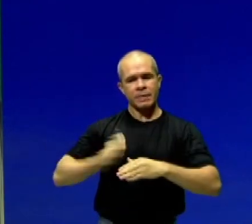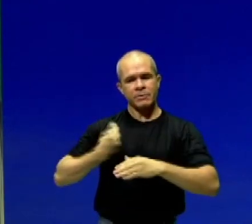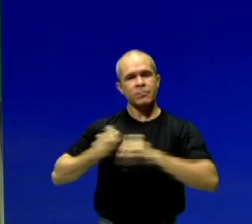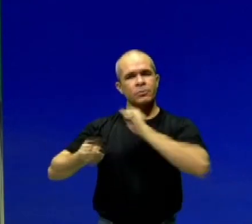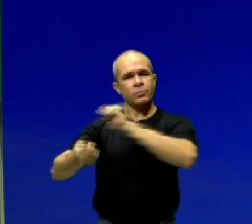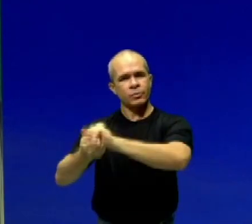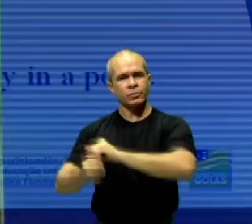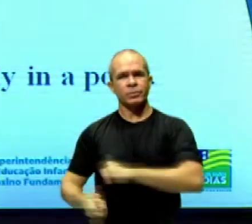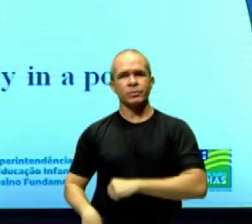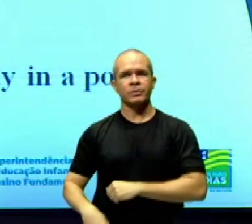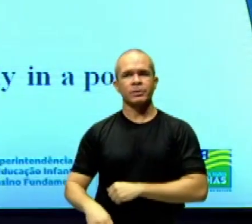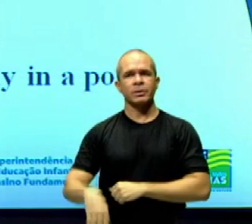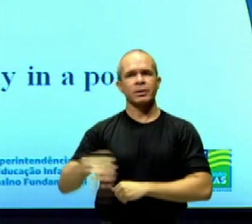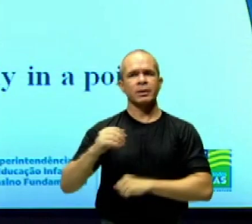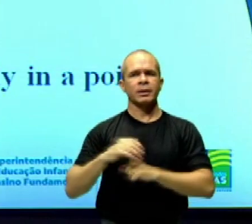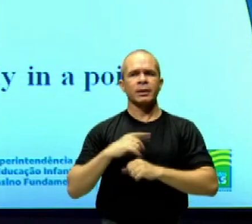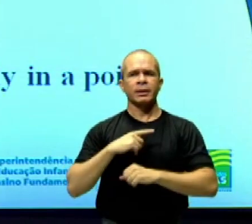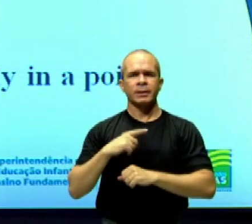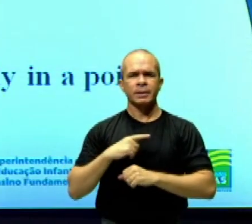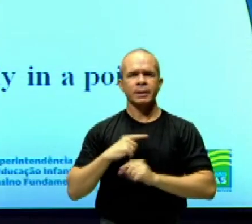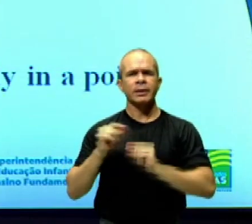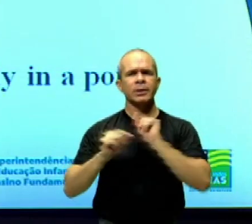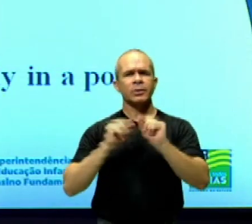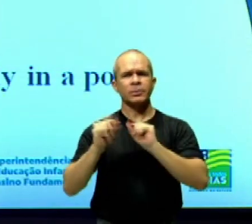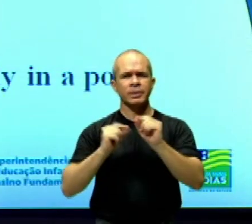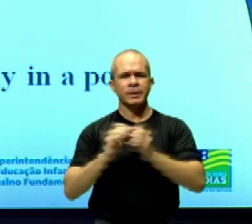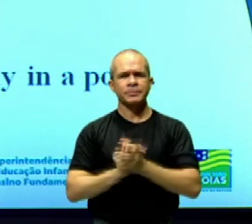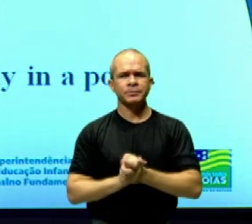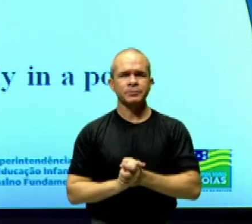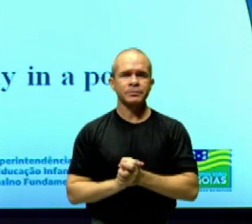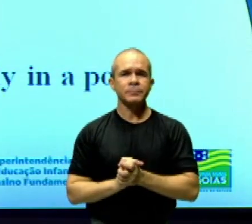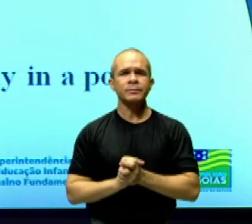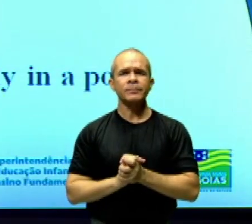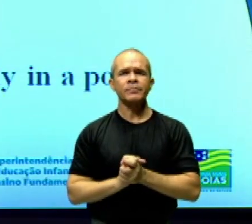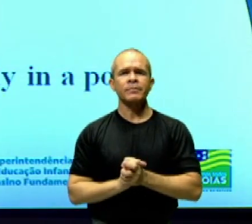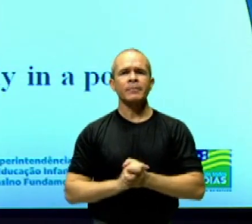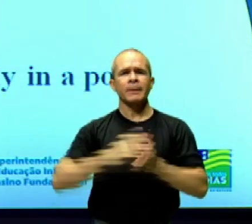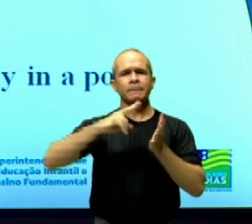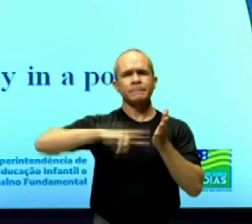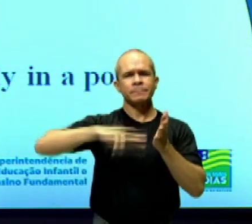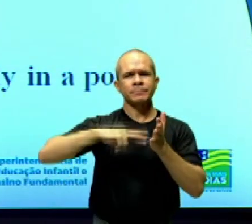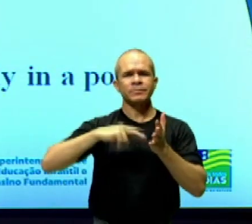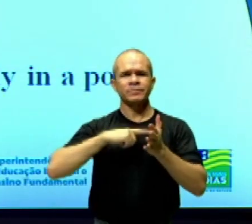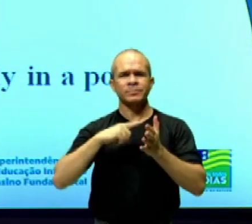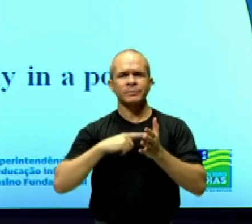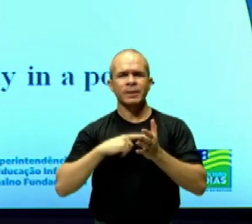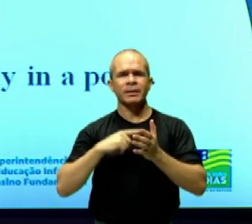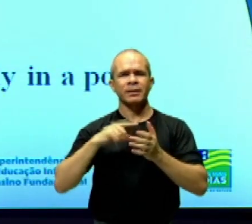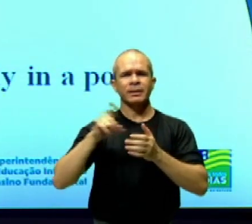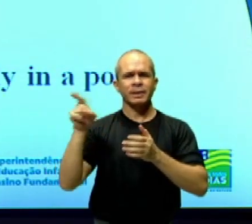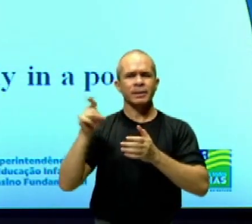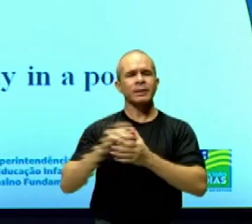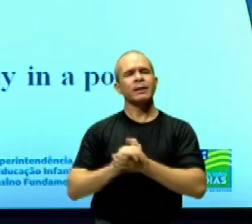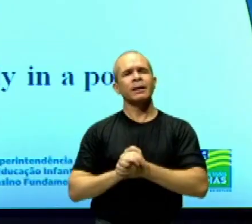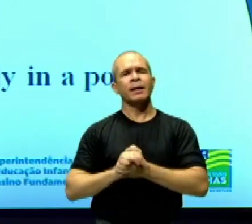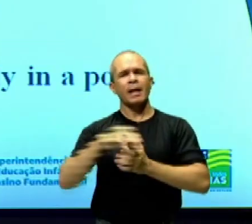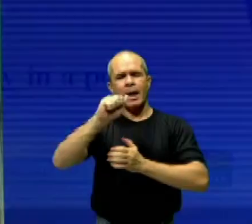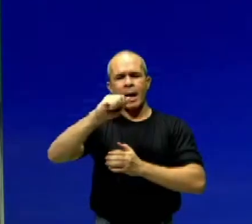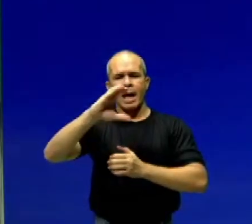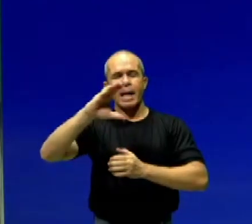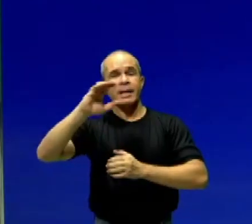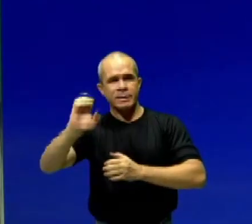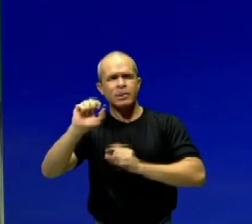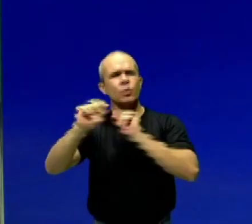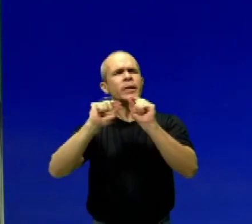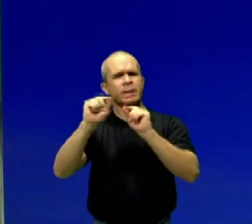torcida. Então, it is served as it is a serve that is not passable and results immediately in a point. Então,